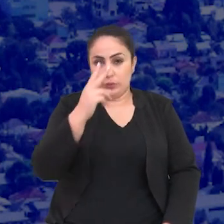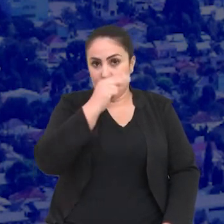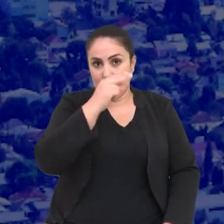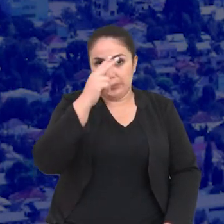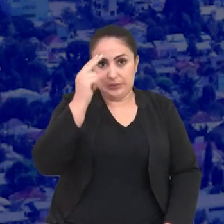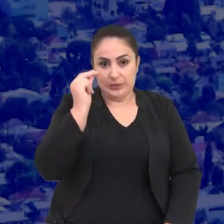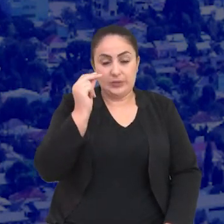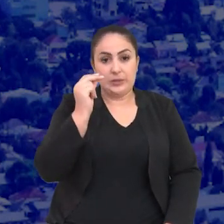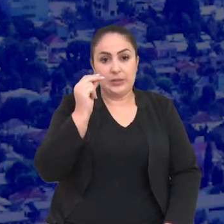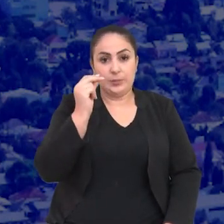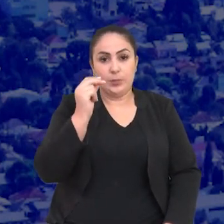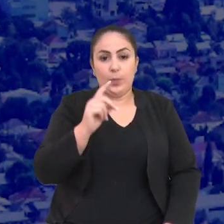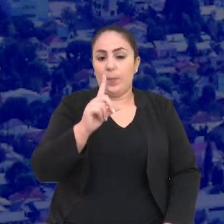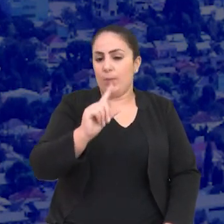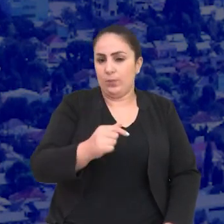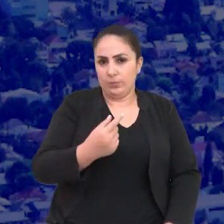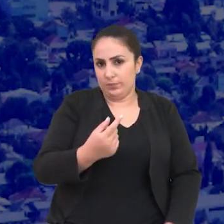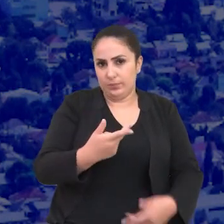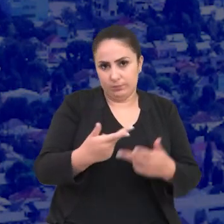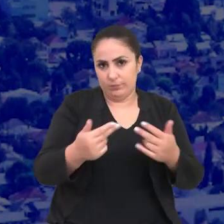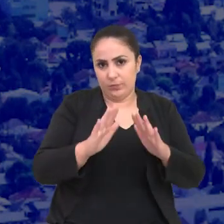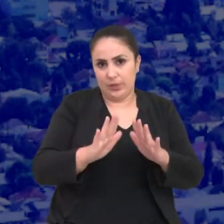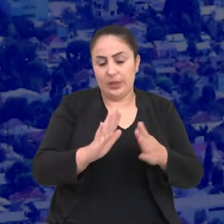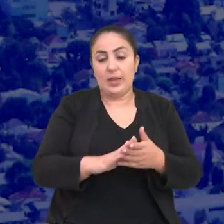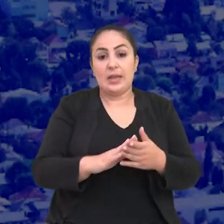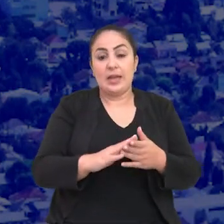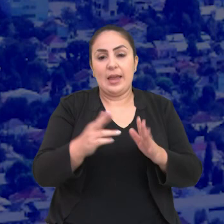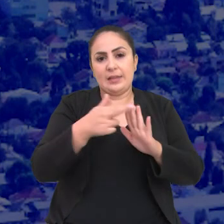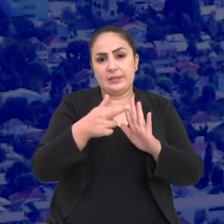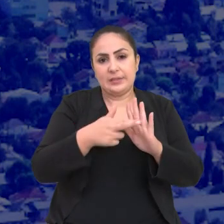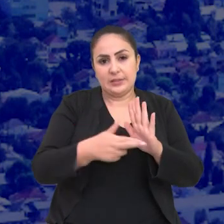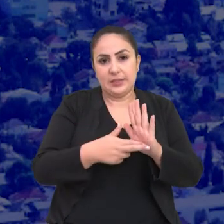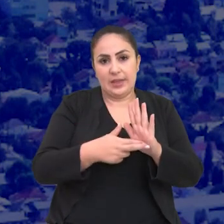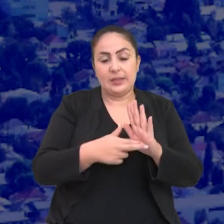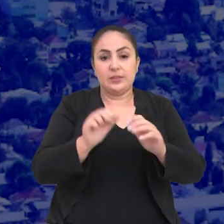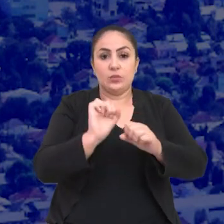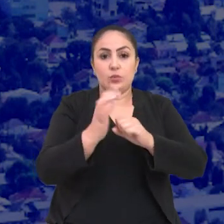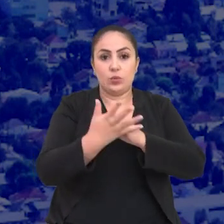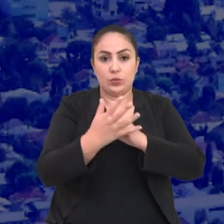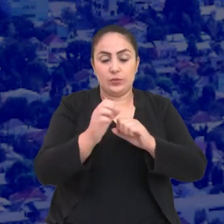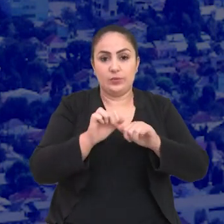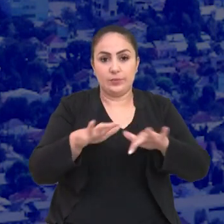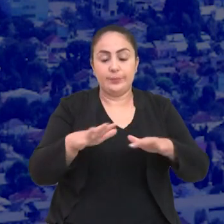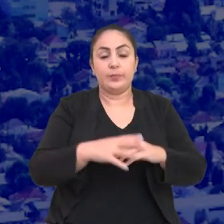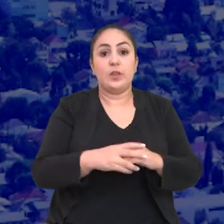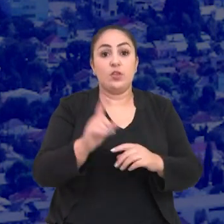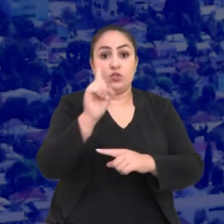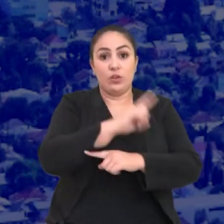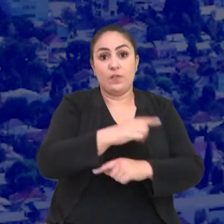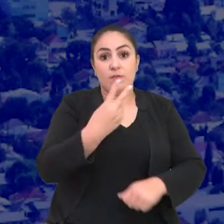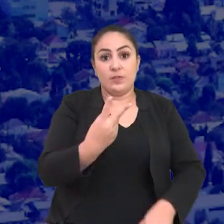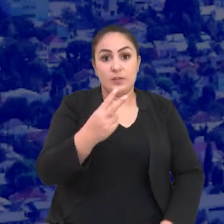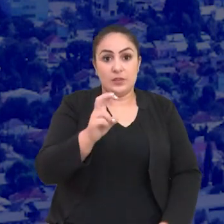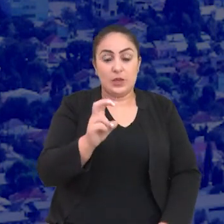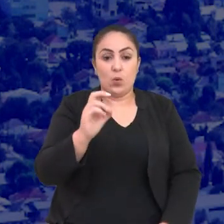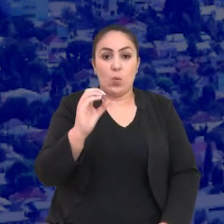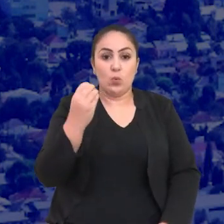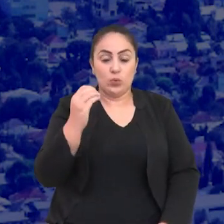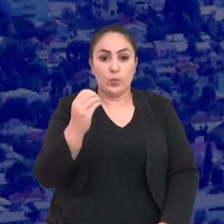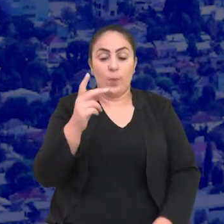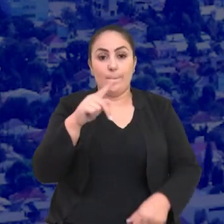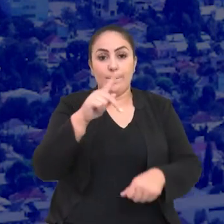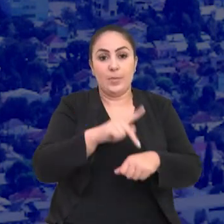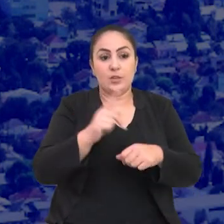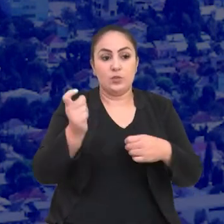2.400 municípios espanhóis baixo confinamento e restrições contra o coronavírus. No dia 25 de